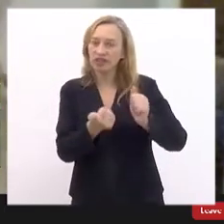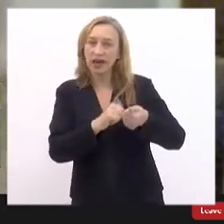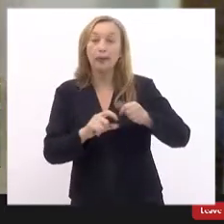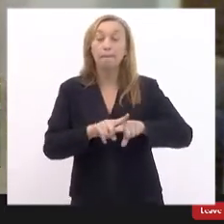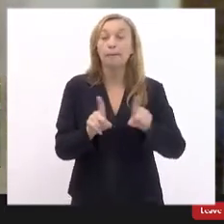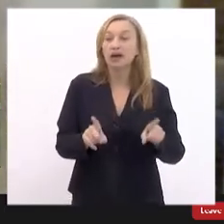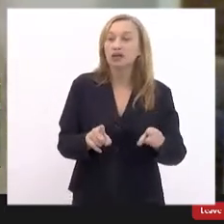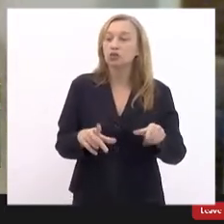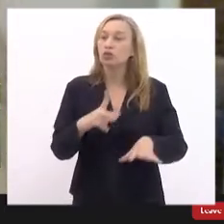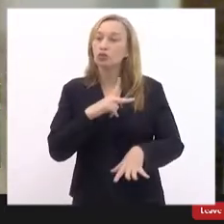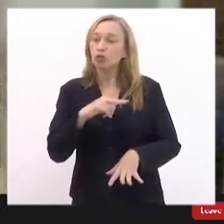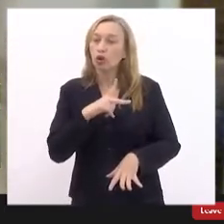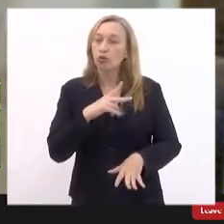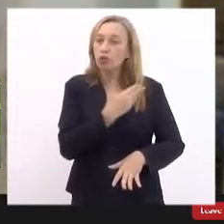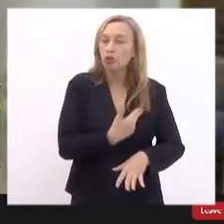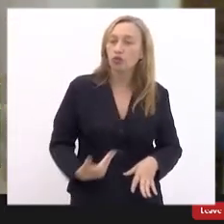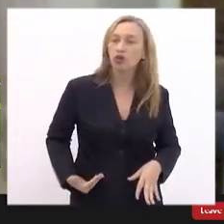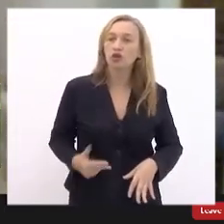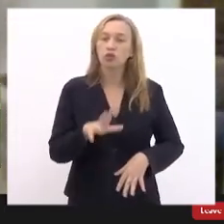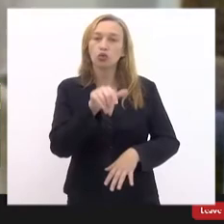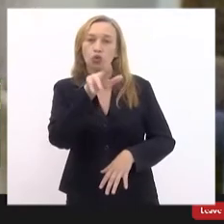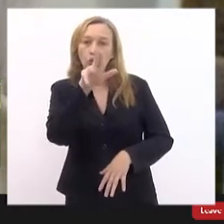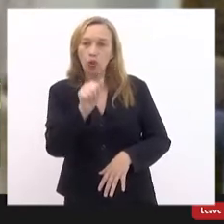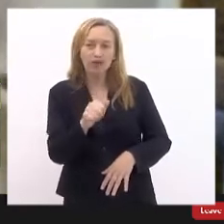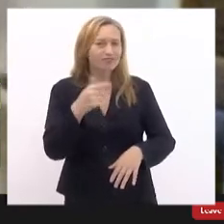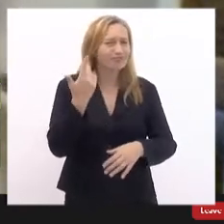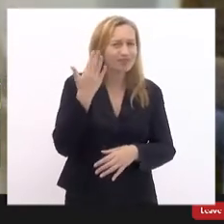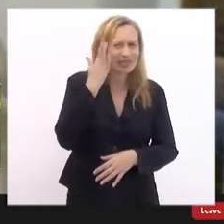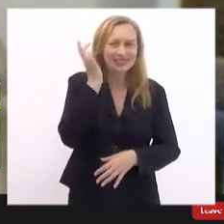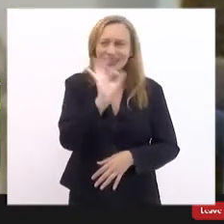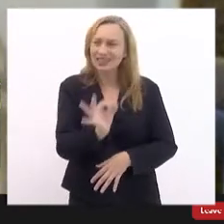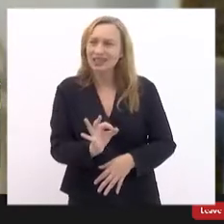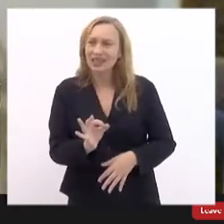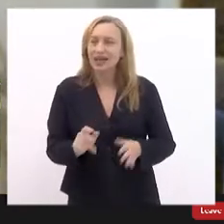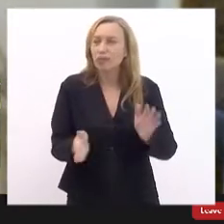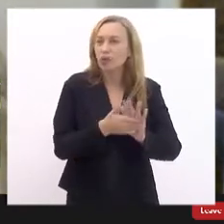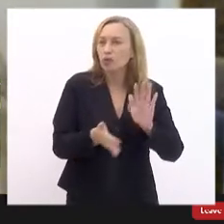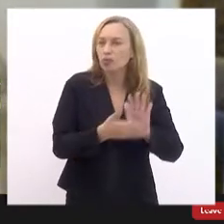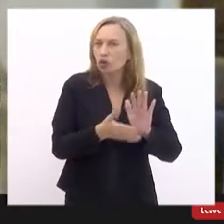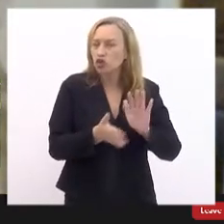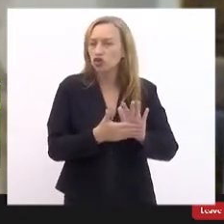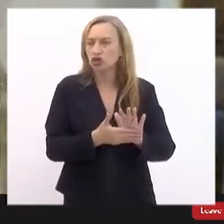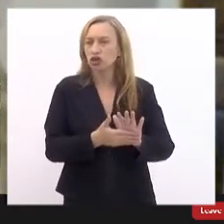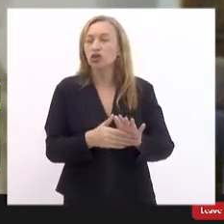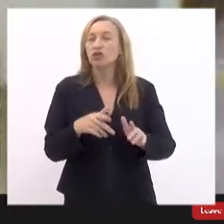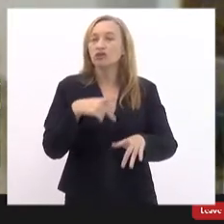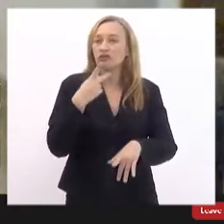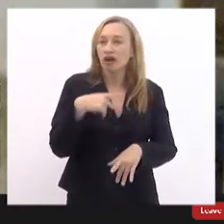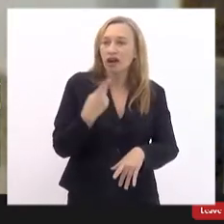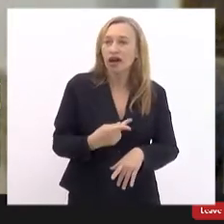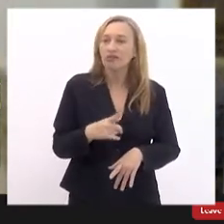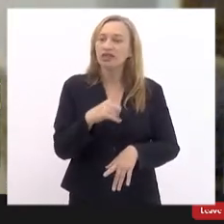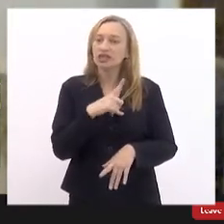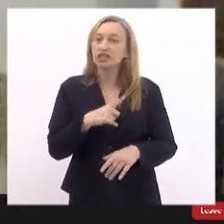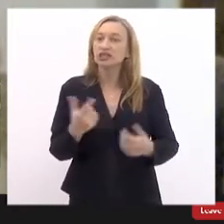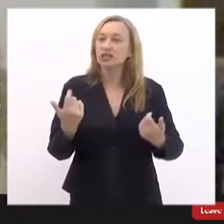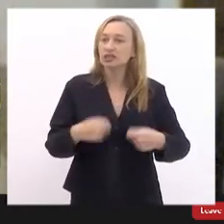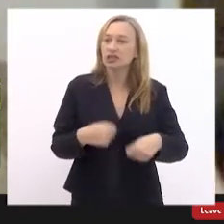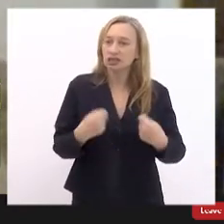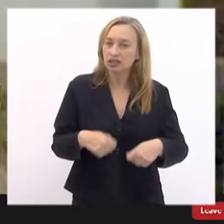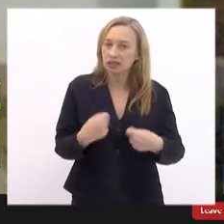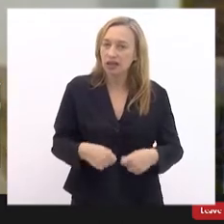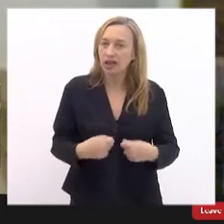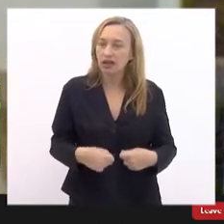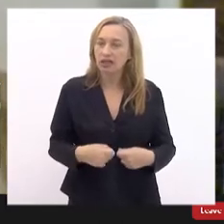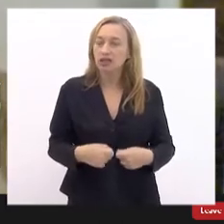que o próprio governo Lula não entendeu a proposta do Movimento Nacional, onde dizia que havia necessidade de